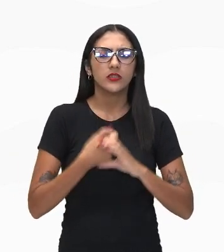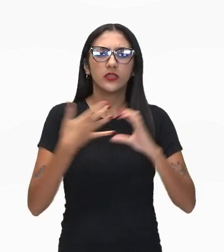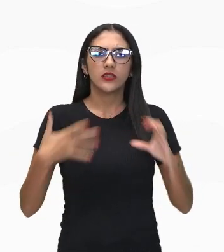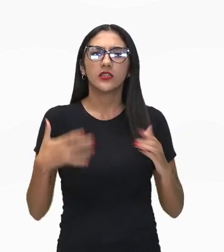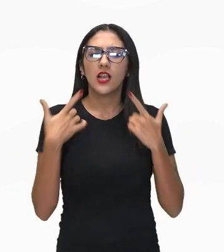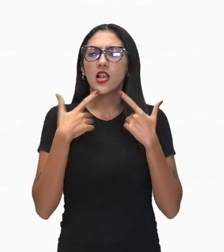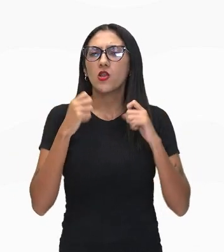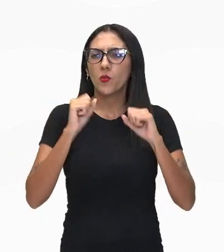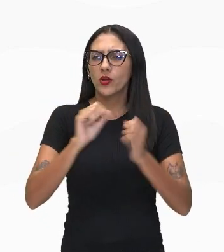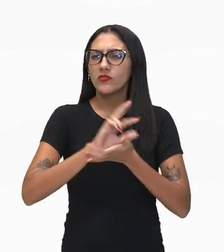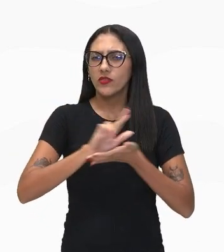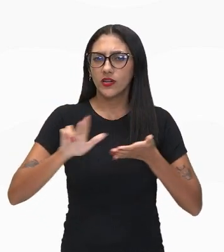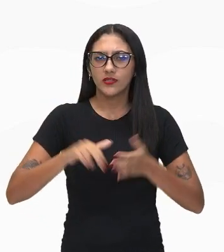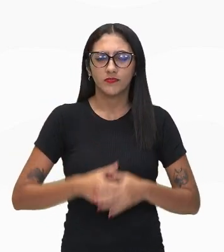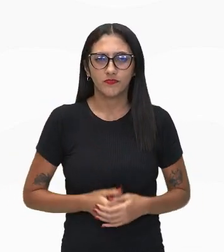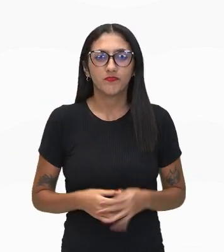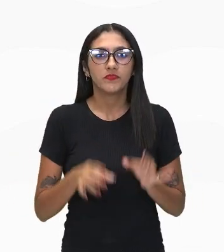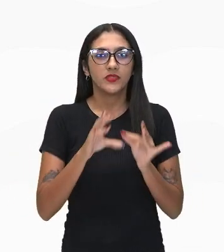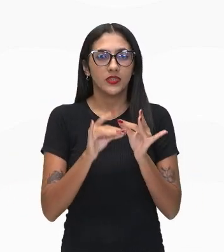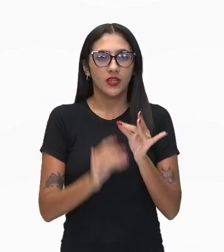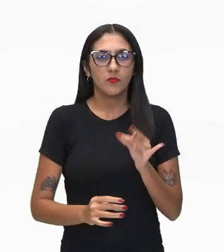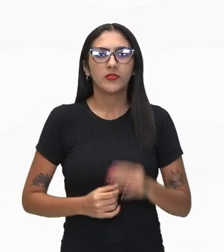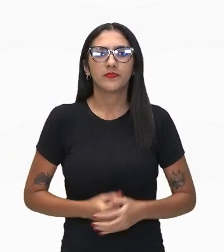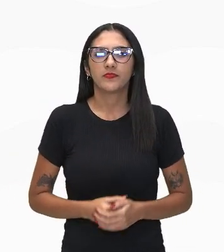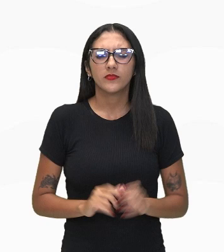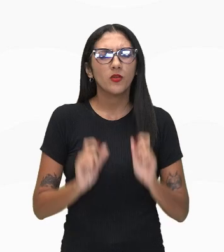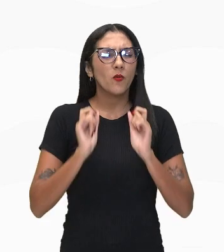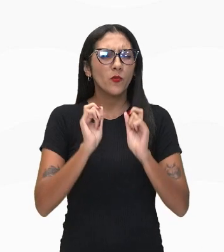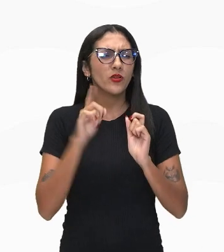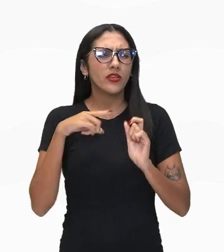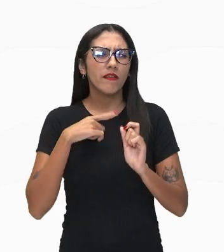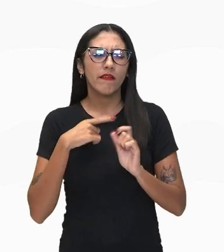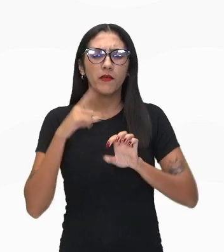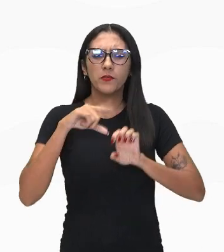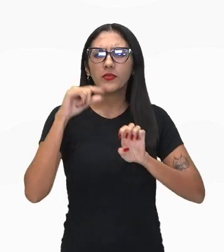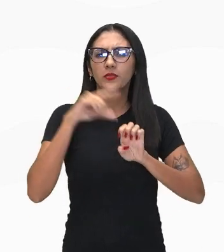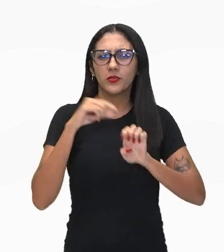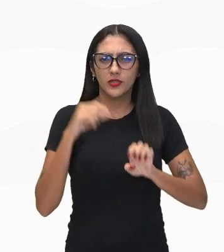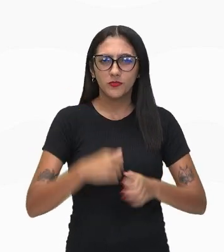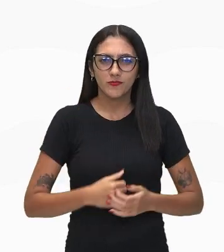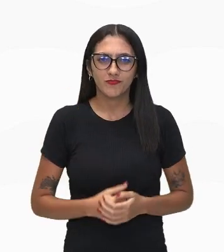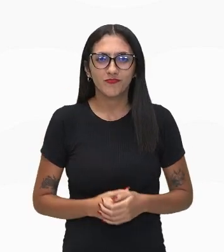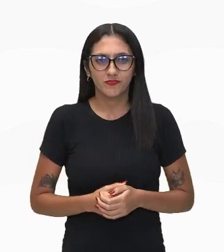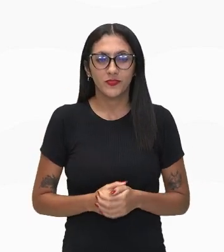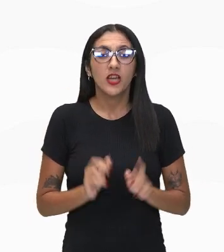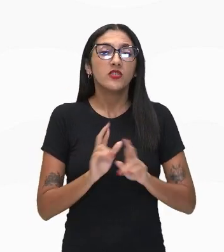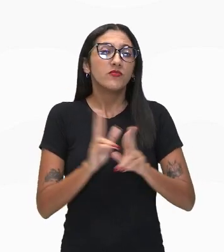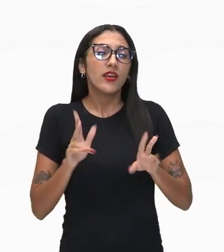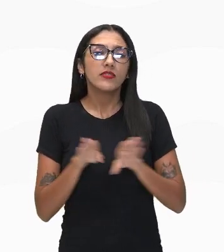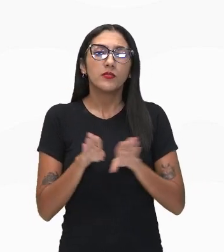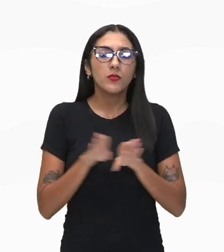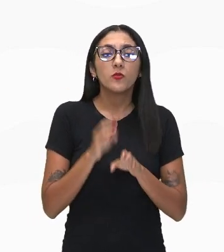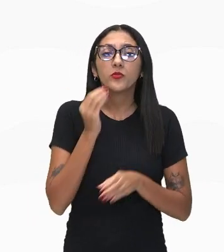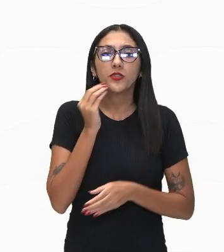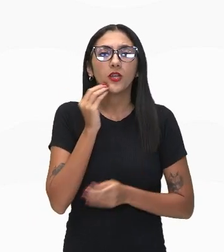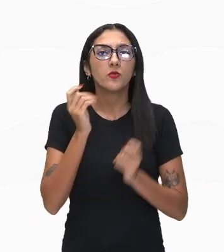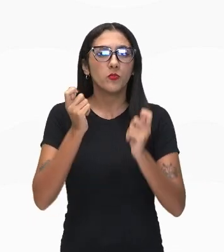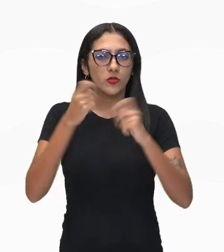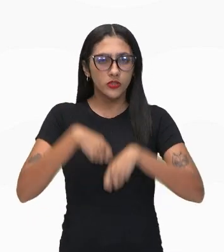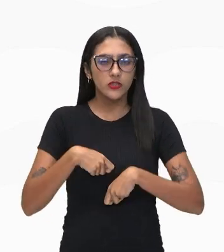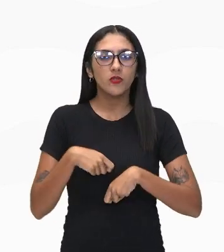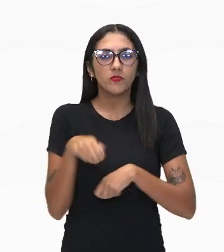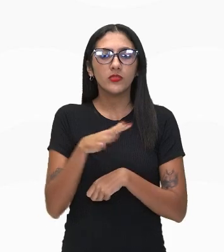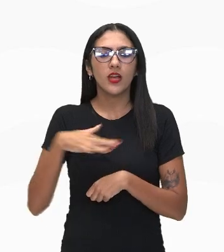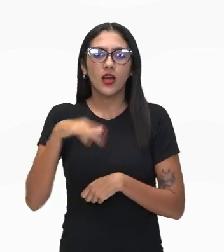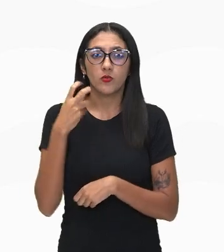das linguagens. Como detalhamento, o que é empreendedorismo? Diferença e possibilidades de atuação nos campos